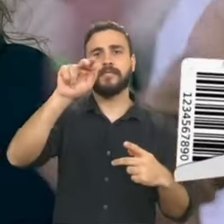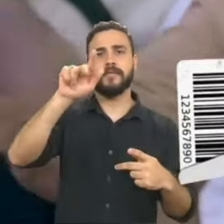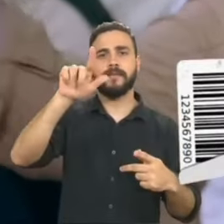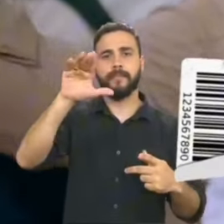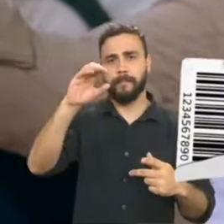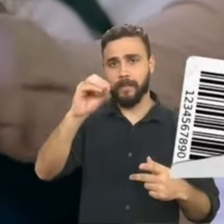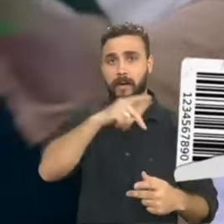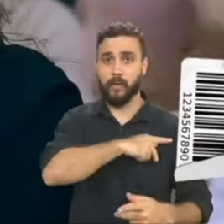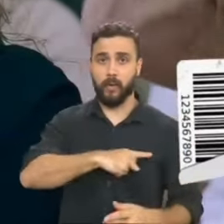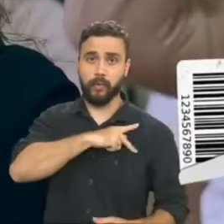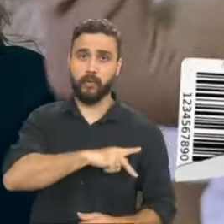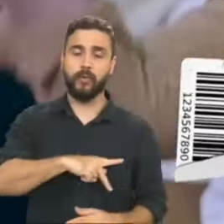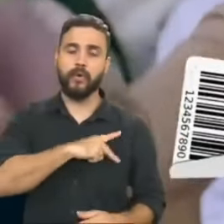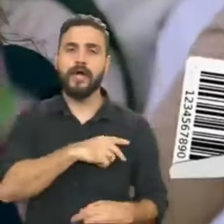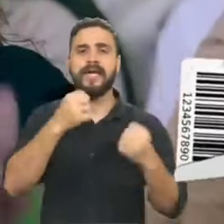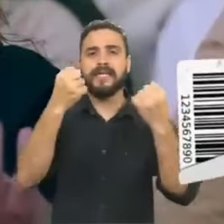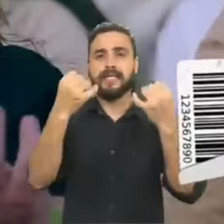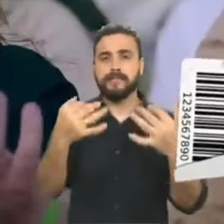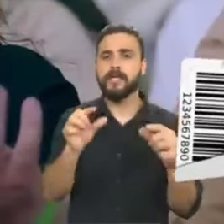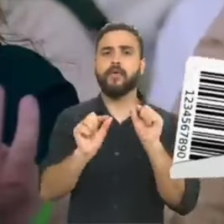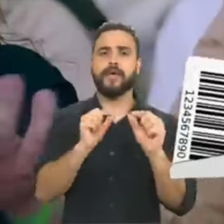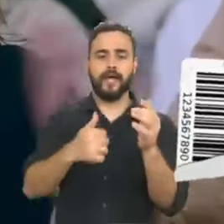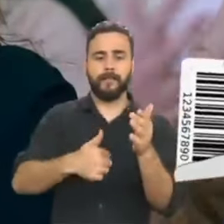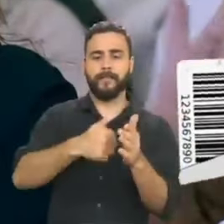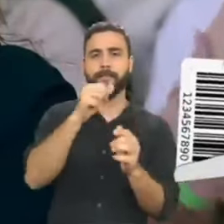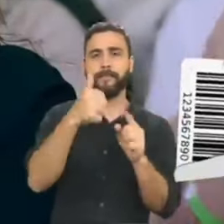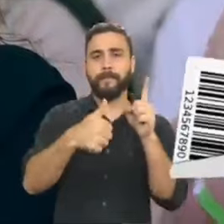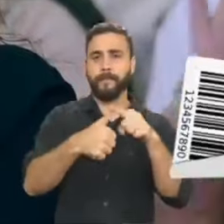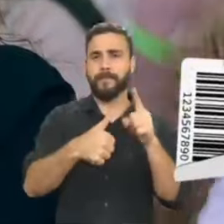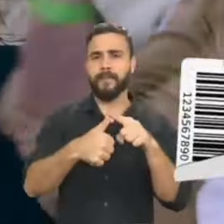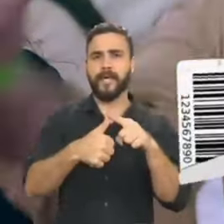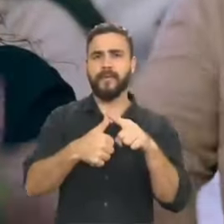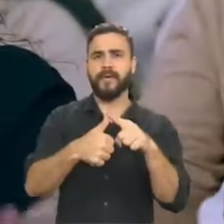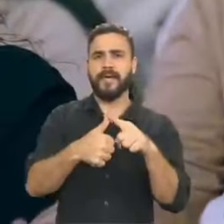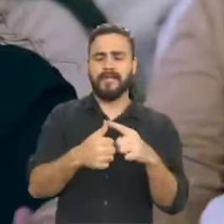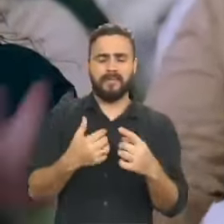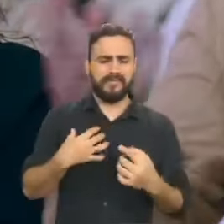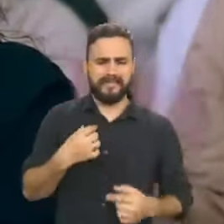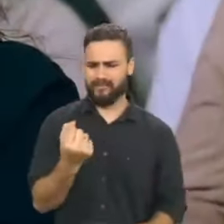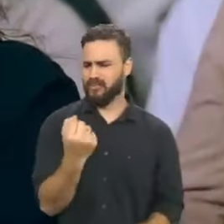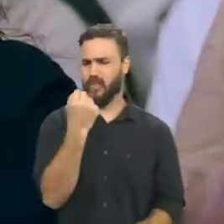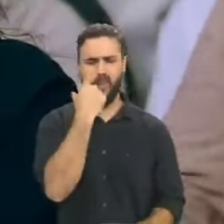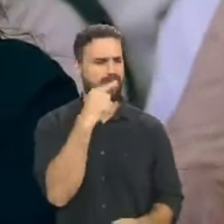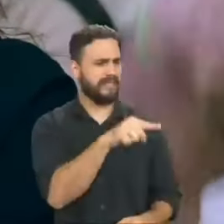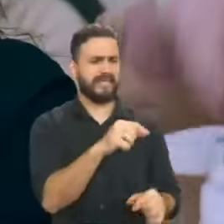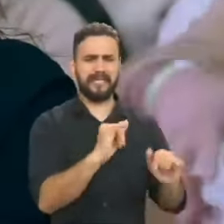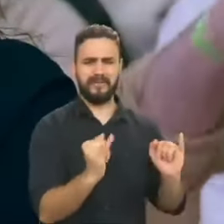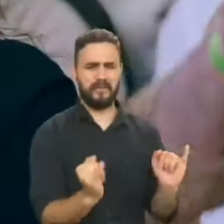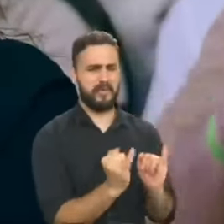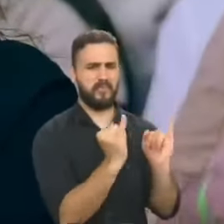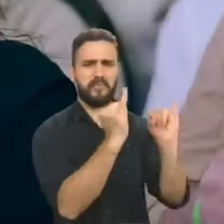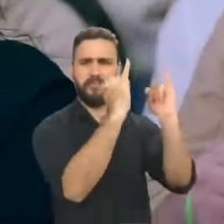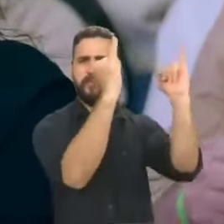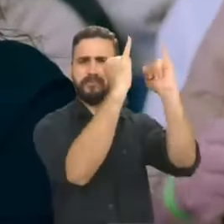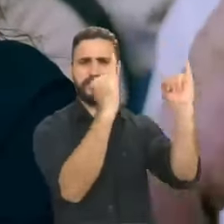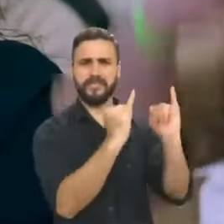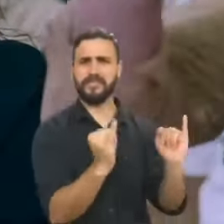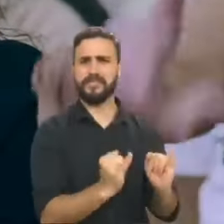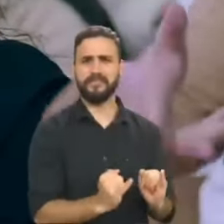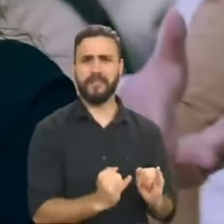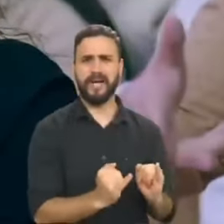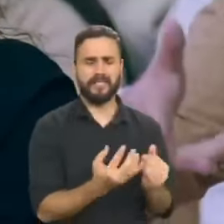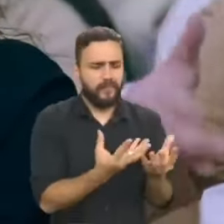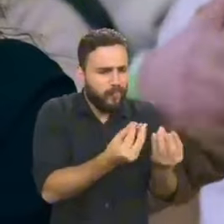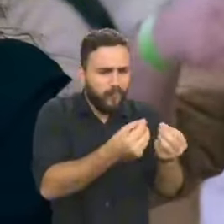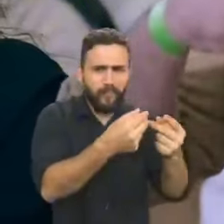de Paulo de ver tanta idolatria em Atenas. Então, ele começa o primeiro ambiente na sinagoga, falando sobre esse assunto.